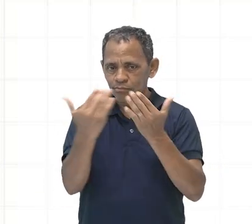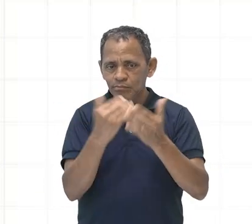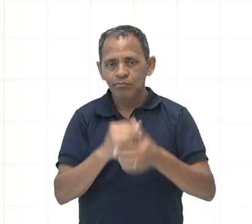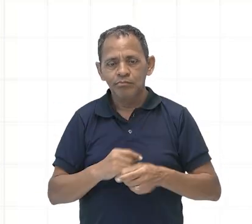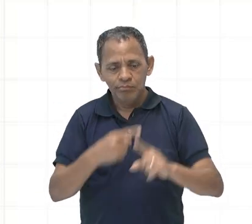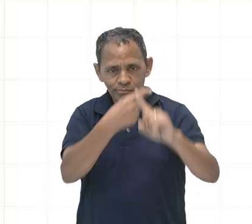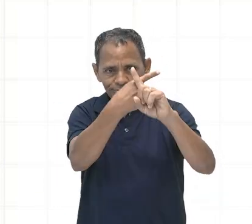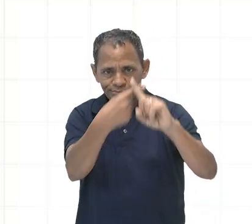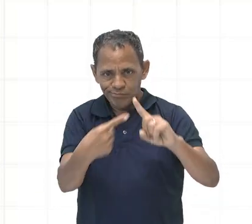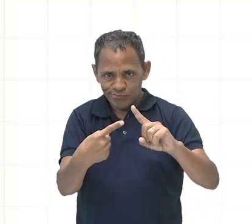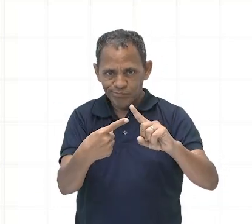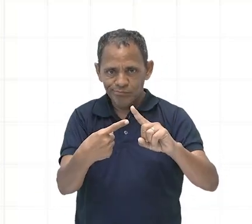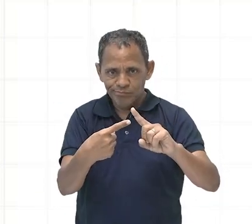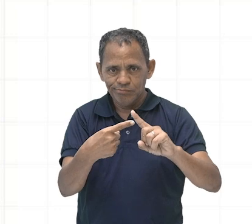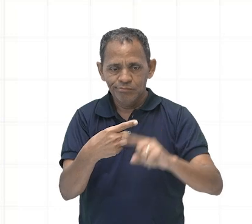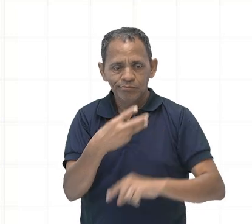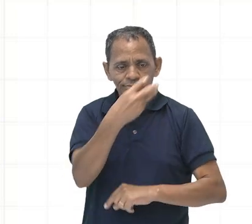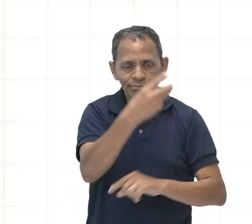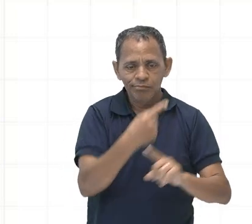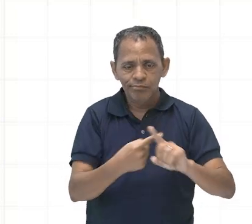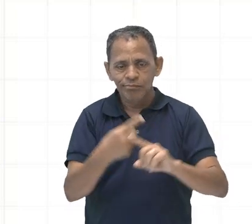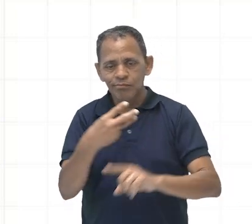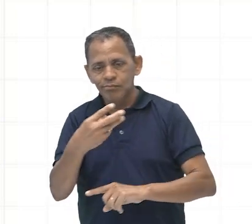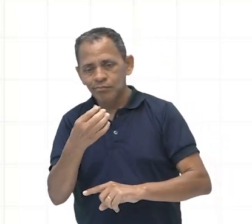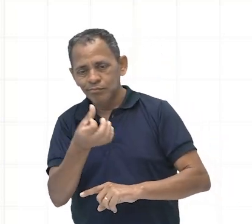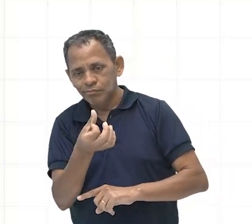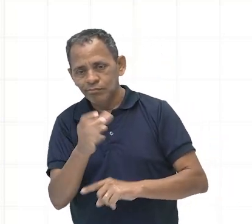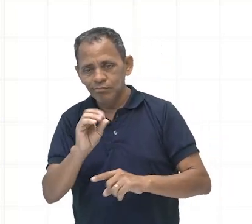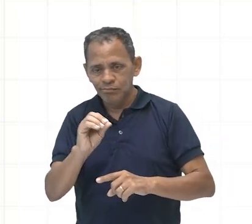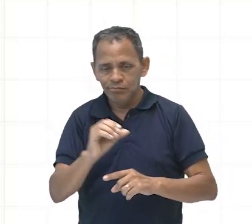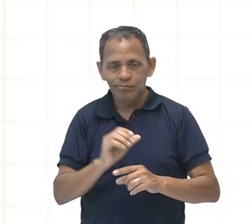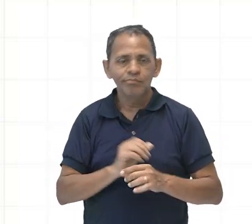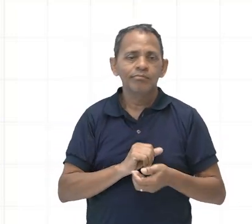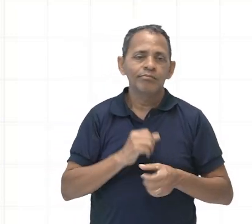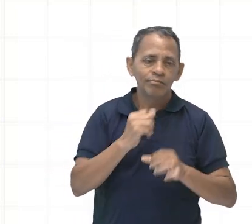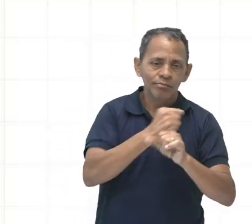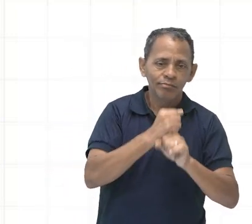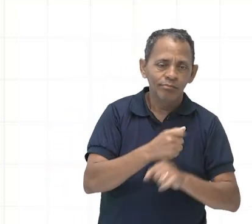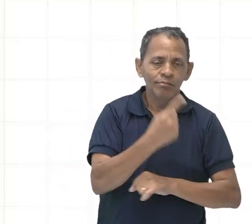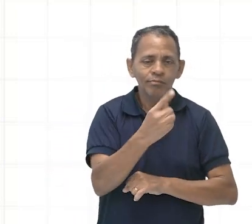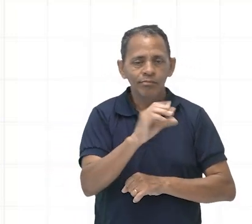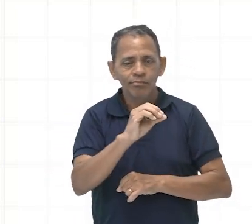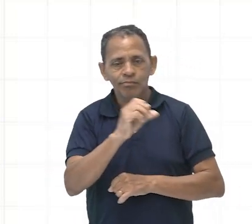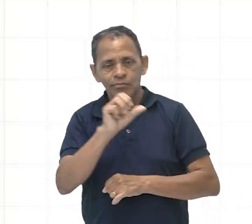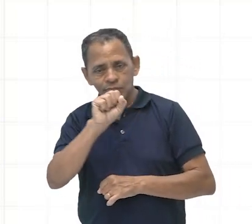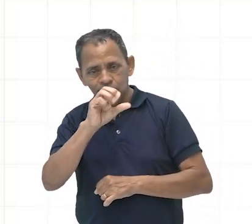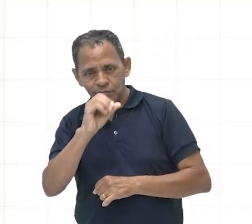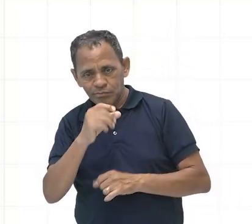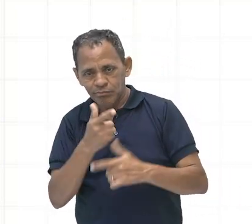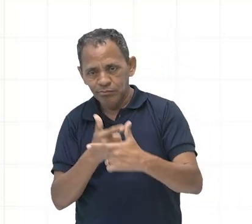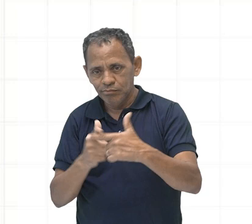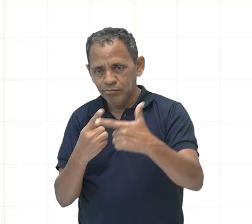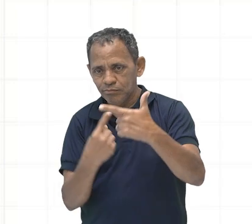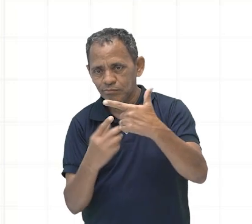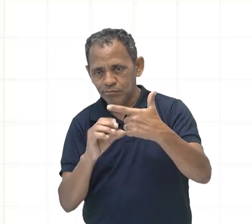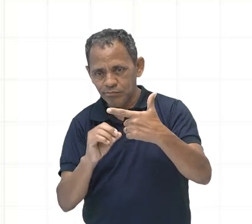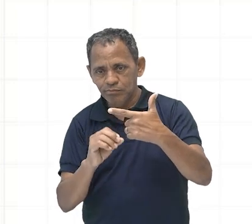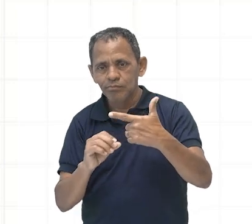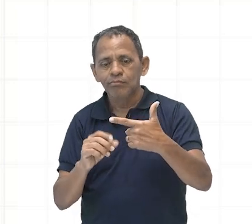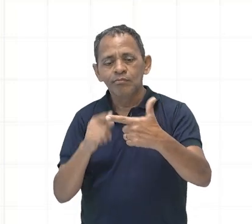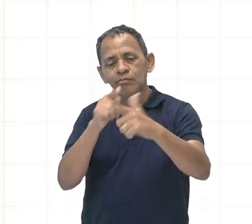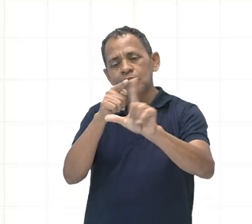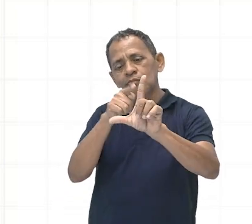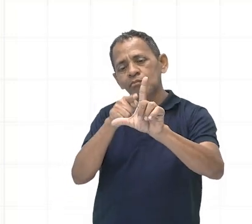pelos extremos. 3 vezes 360 dá 1.080. Dividido por 10, eu vou ter um ângulo